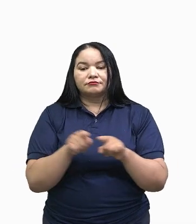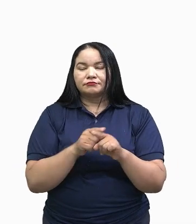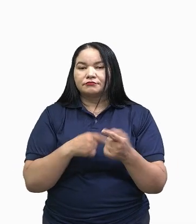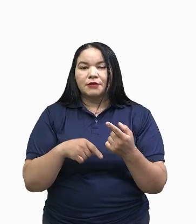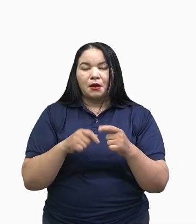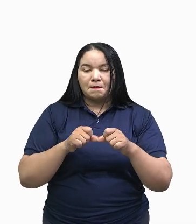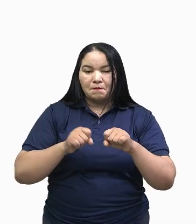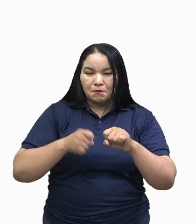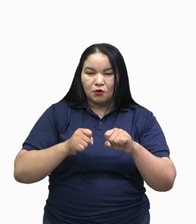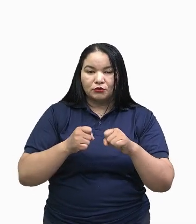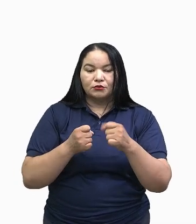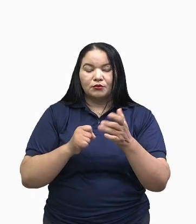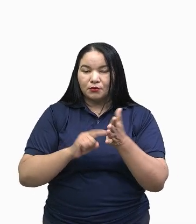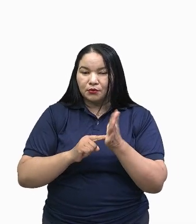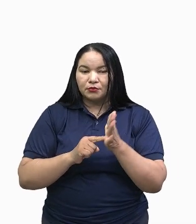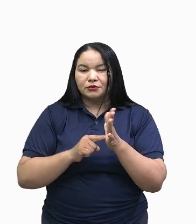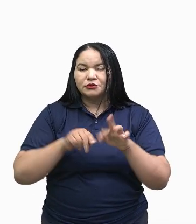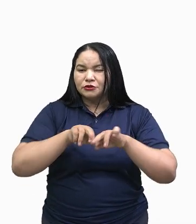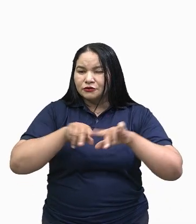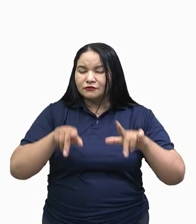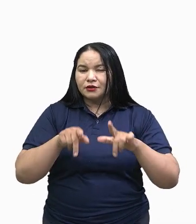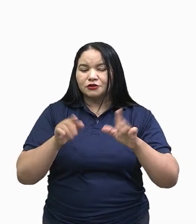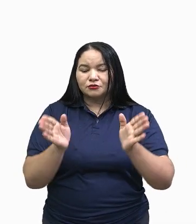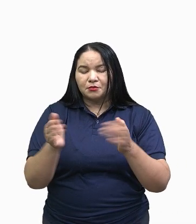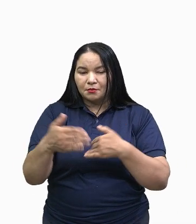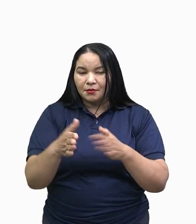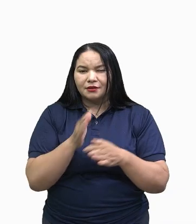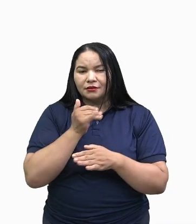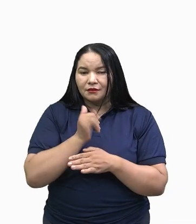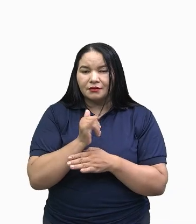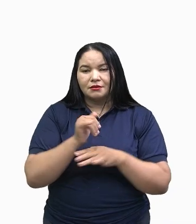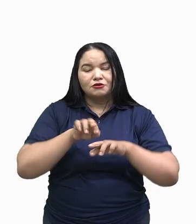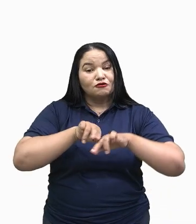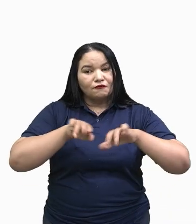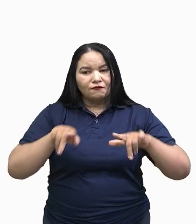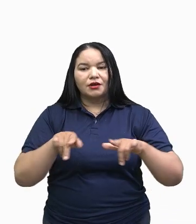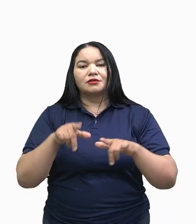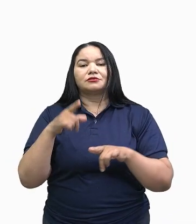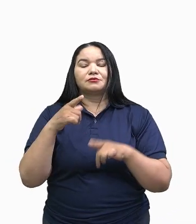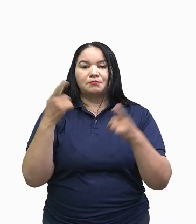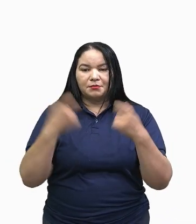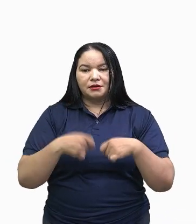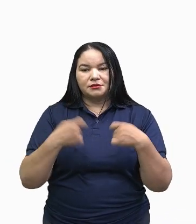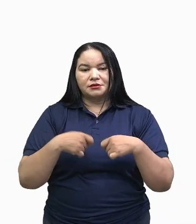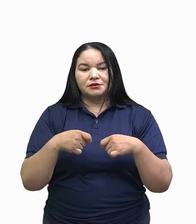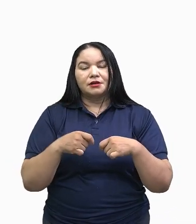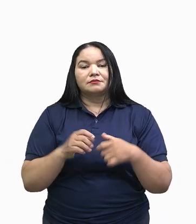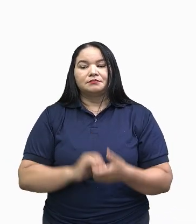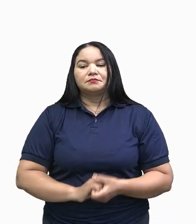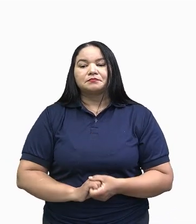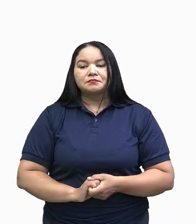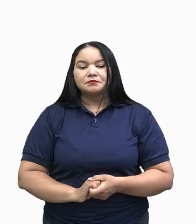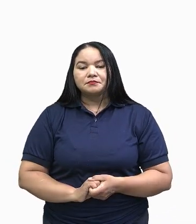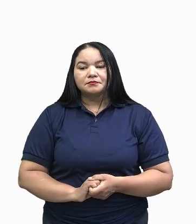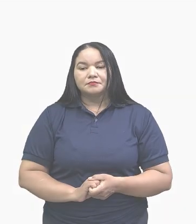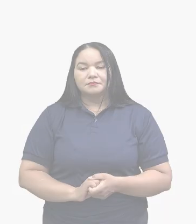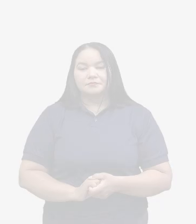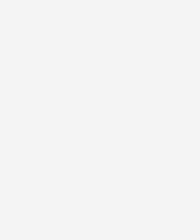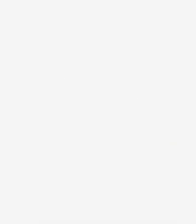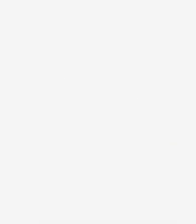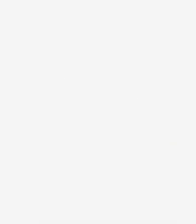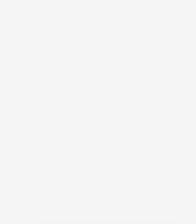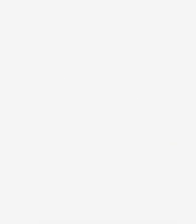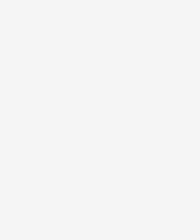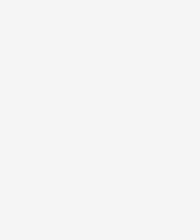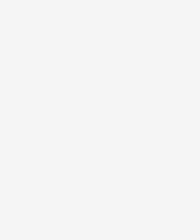motores elétricos, turbinas eólicas, baterias, eletrônicos, né? Então, por esse motivo, os países hoje, Dyson,